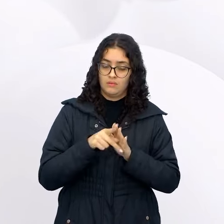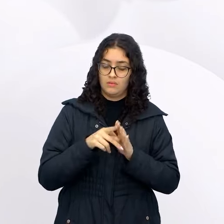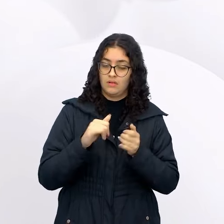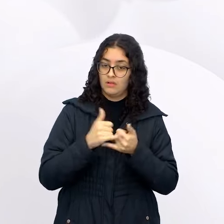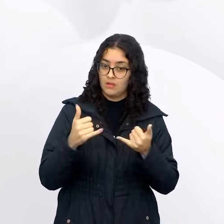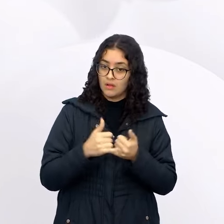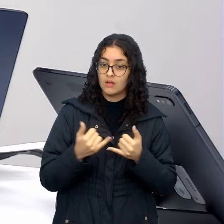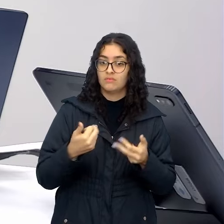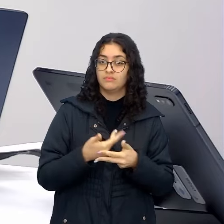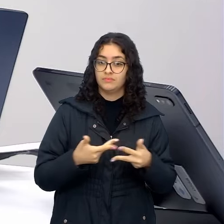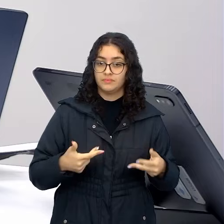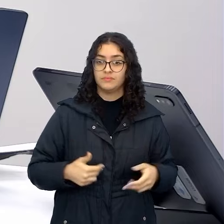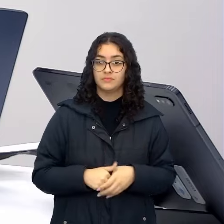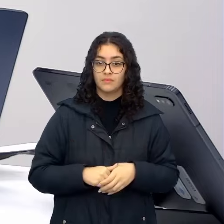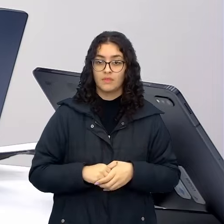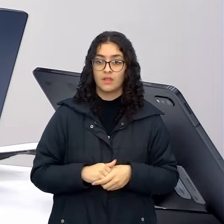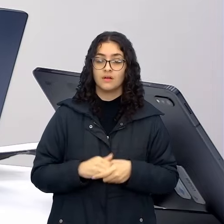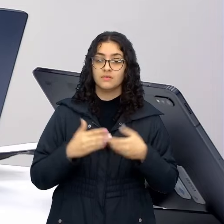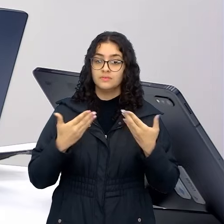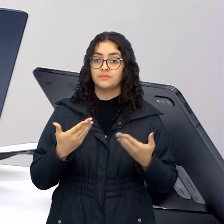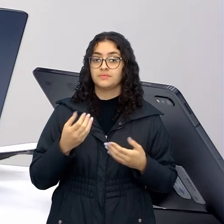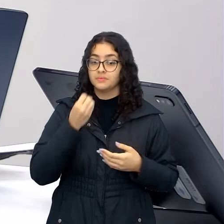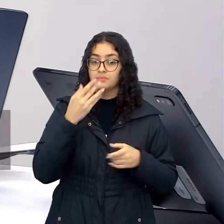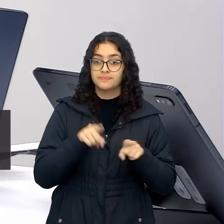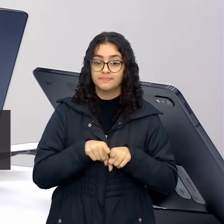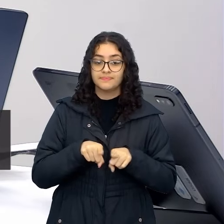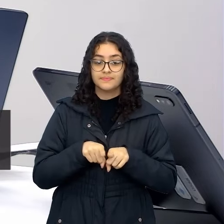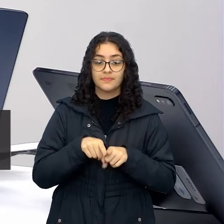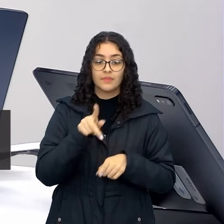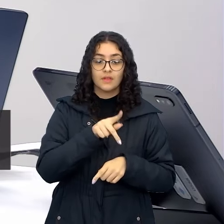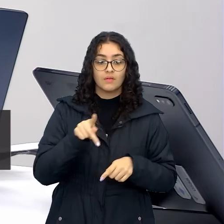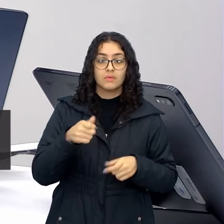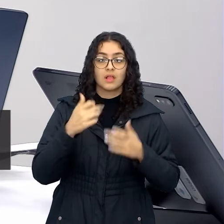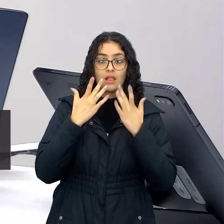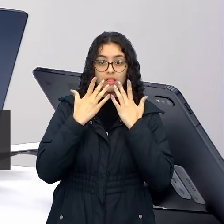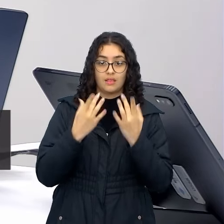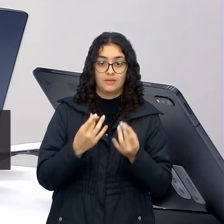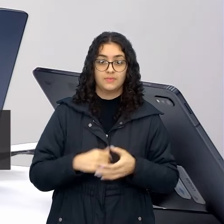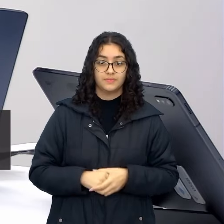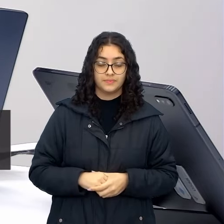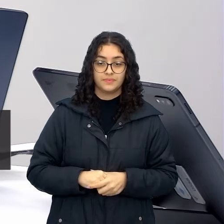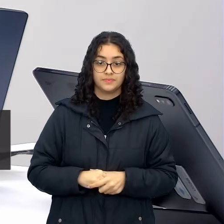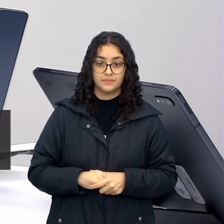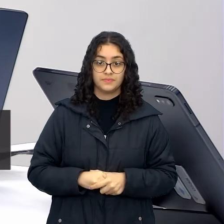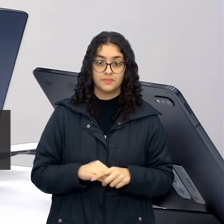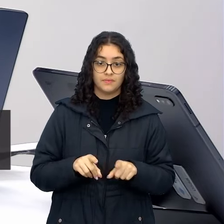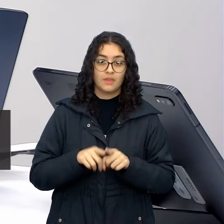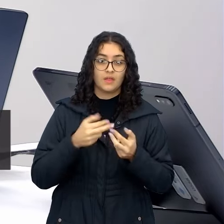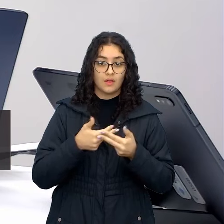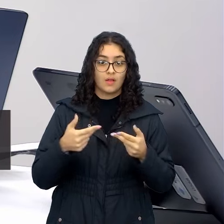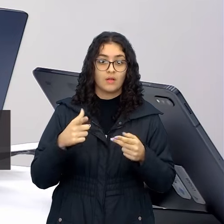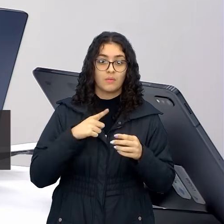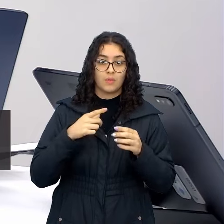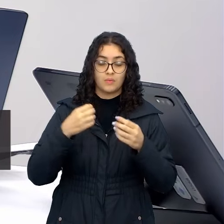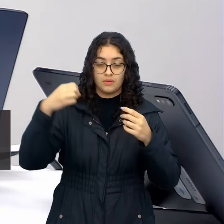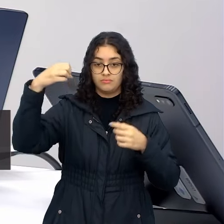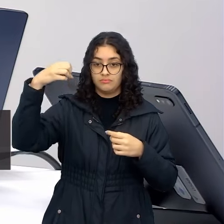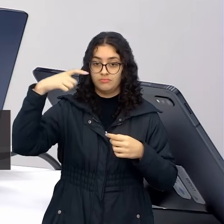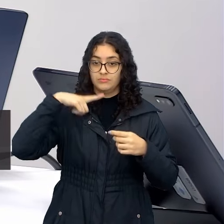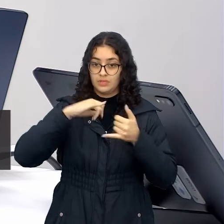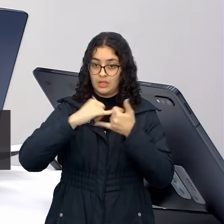carros elétricos. Então, é legal também que o professor está bem atento a isso. E aí, fontes alternativas de energia têm